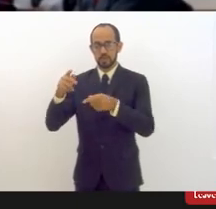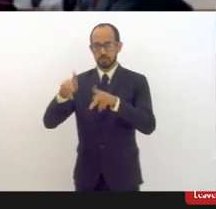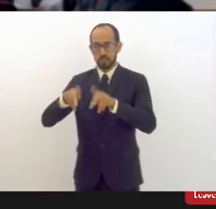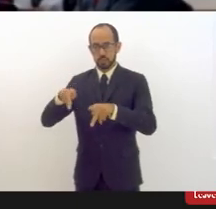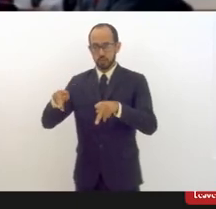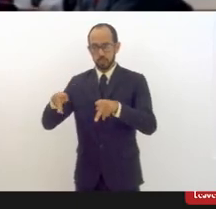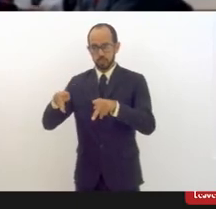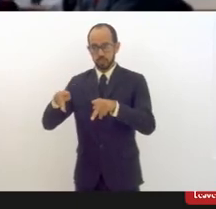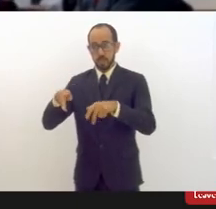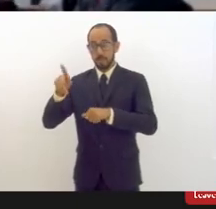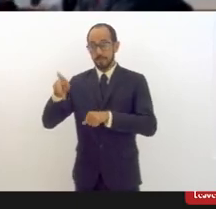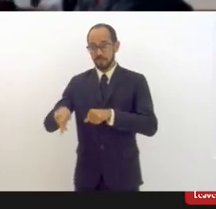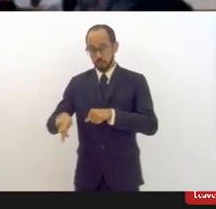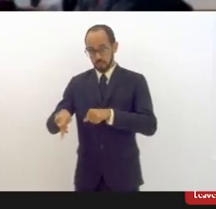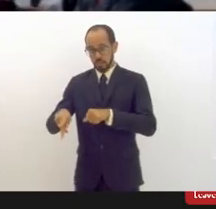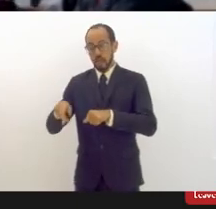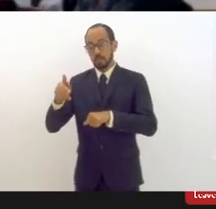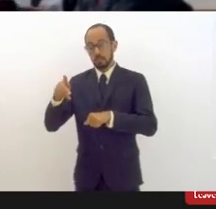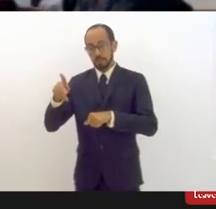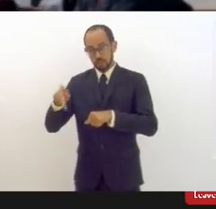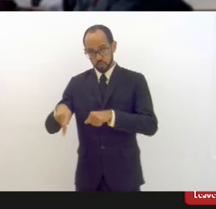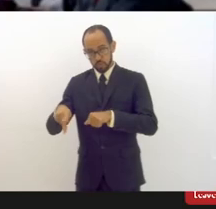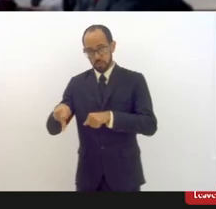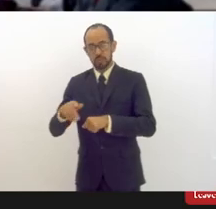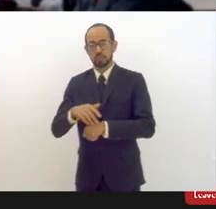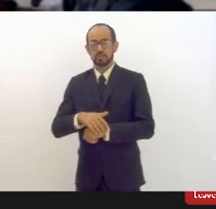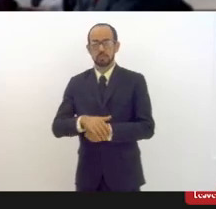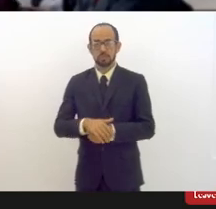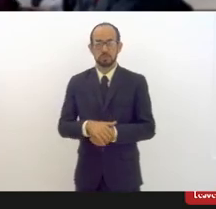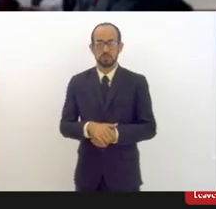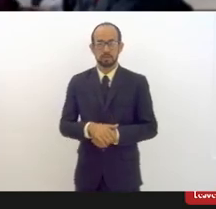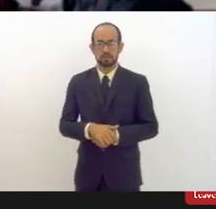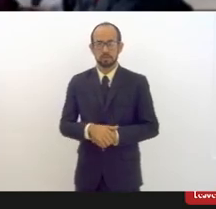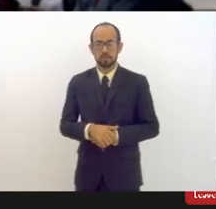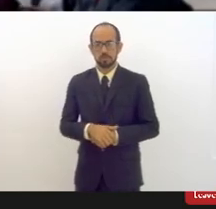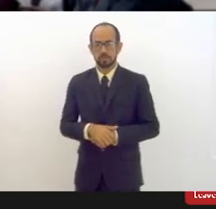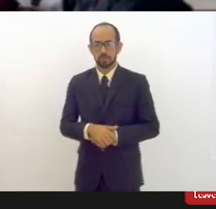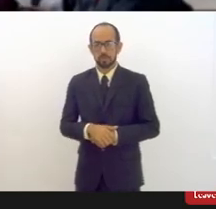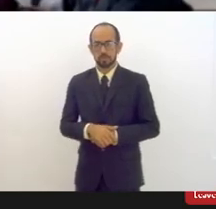Pode colocar a tela do docente?